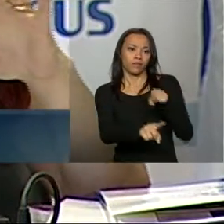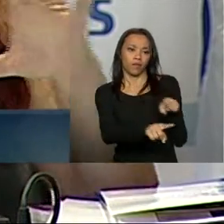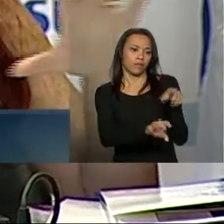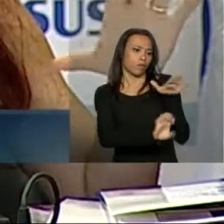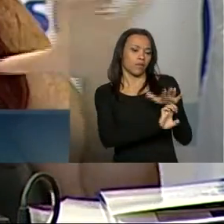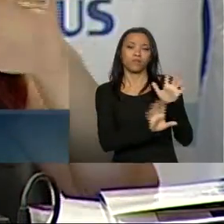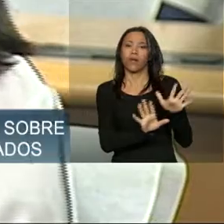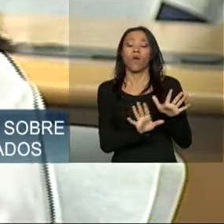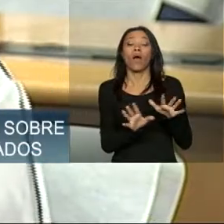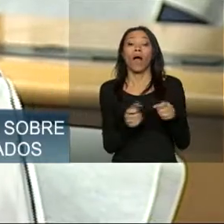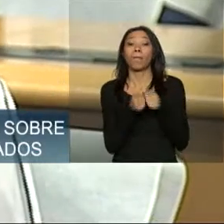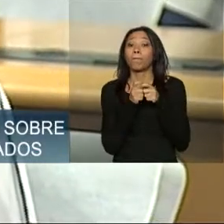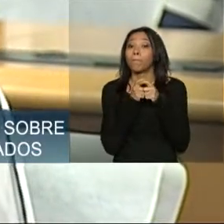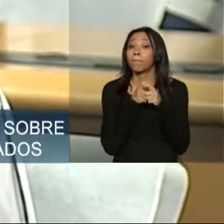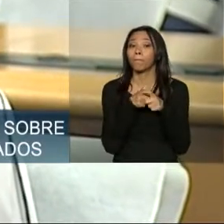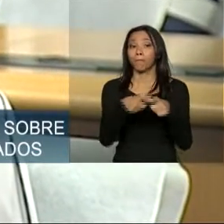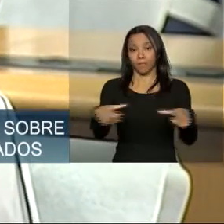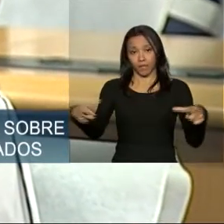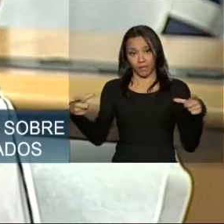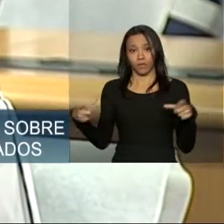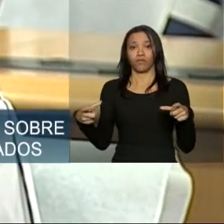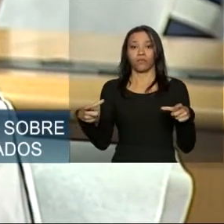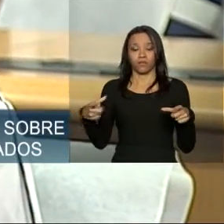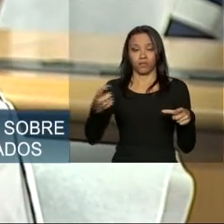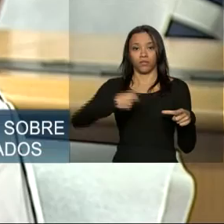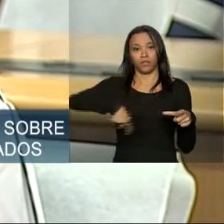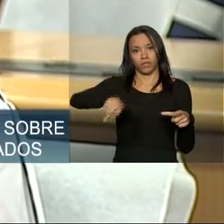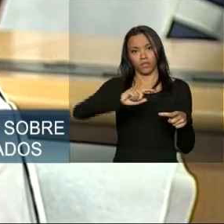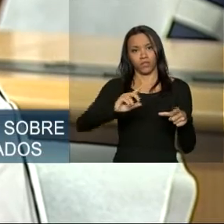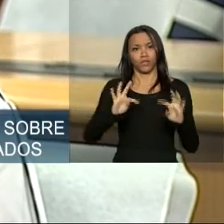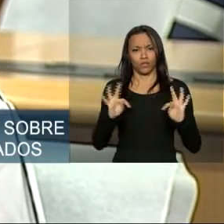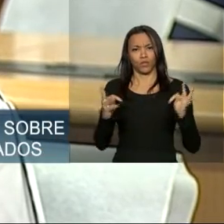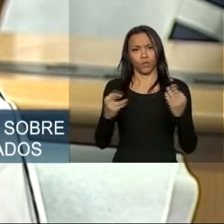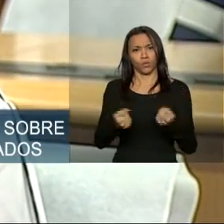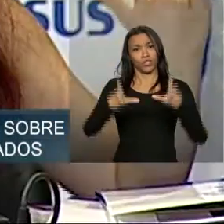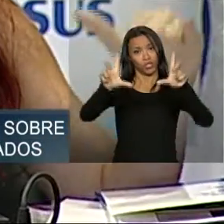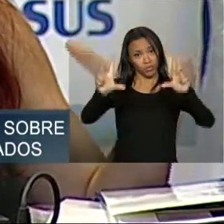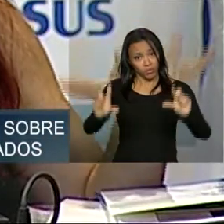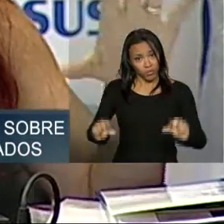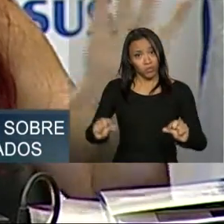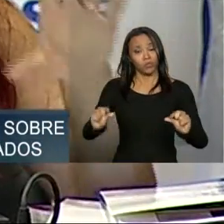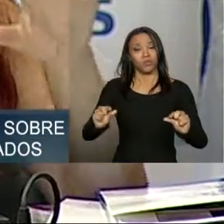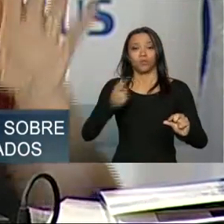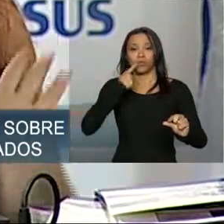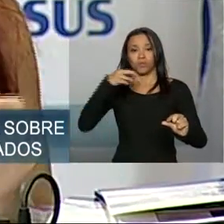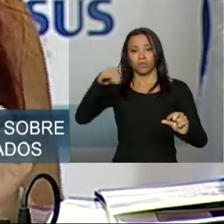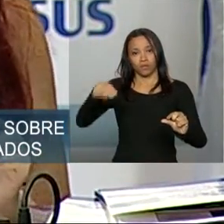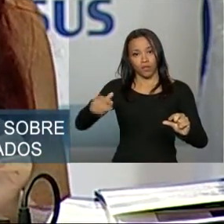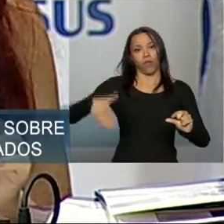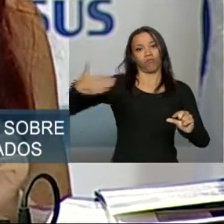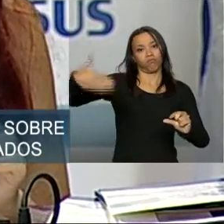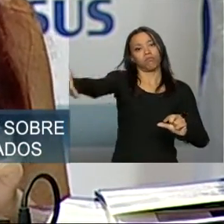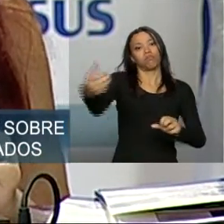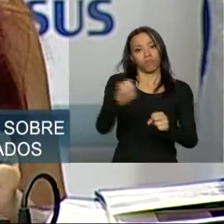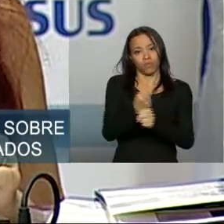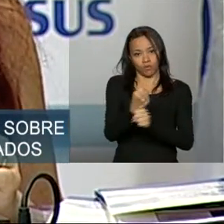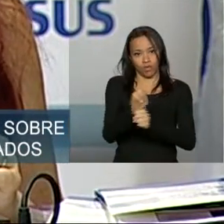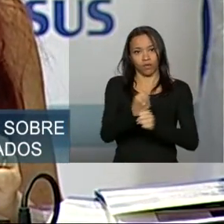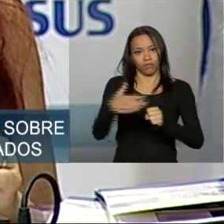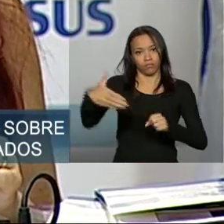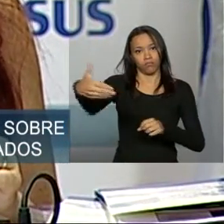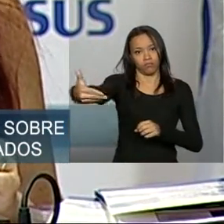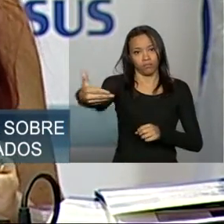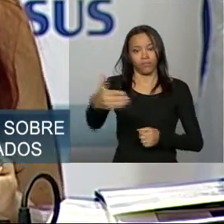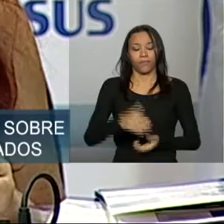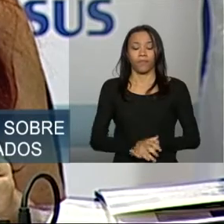a maioria, a grande parte, todas baixem, né, ao longo do tempo. Então, isso está sendo alcançado.